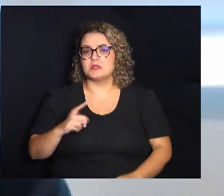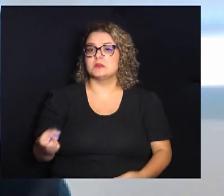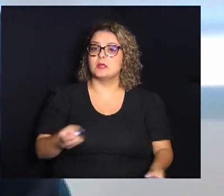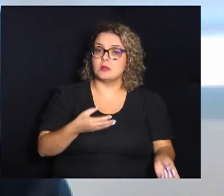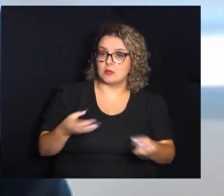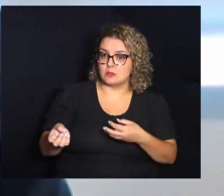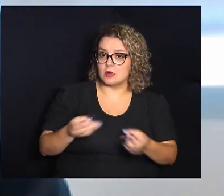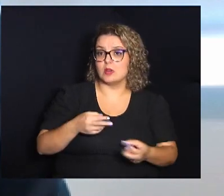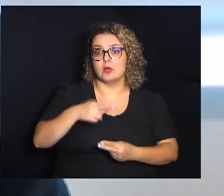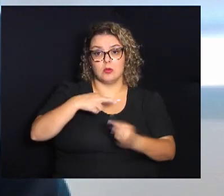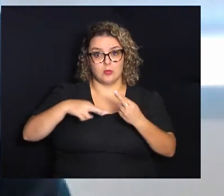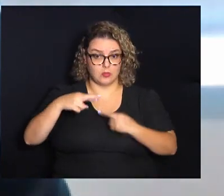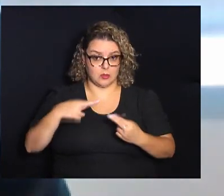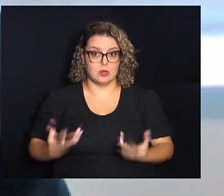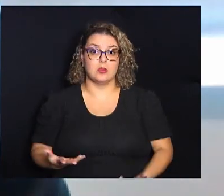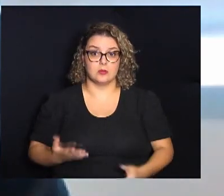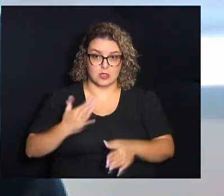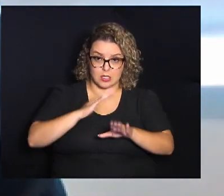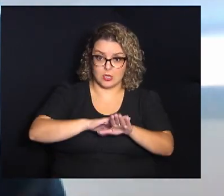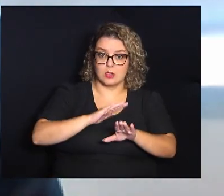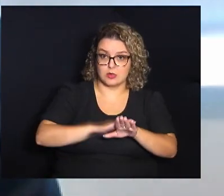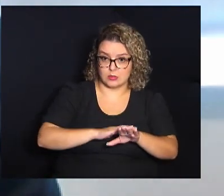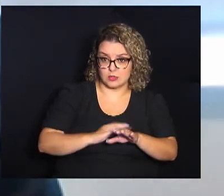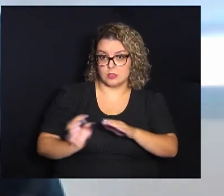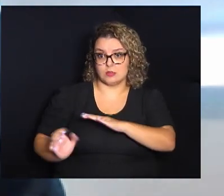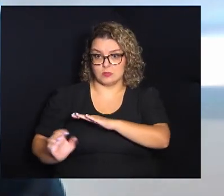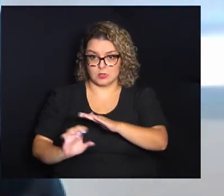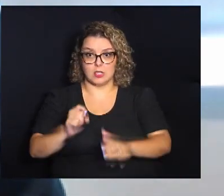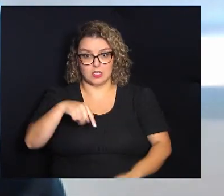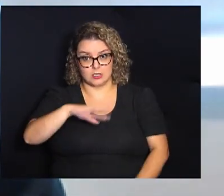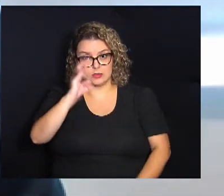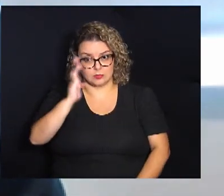com relação ao funcionamento dessas empresas aqui no Brasil.